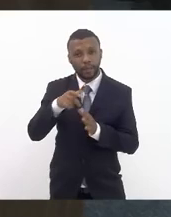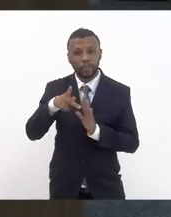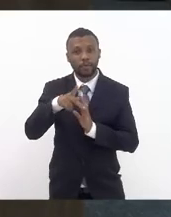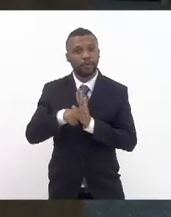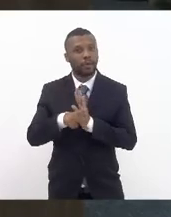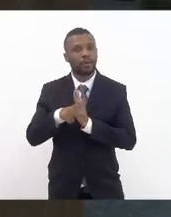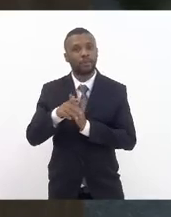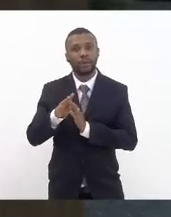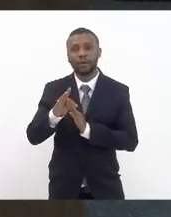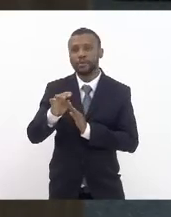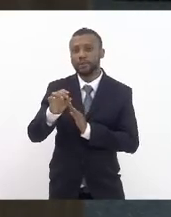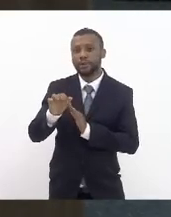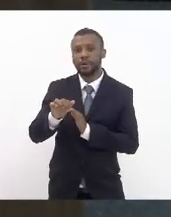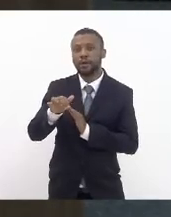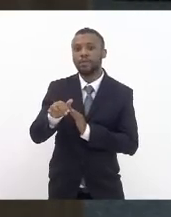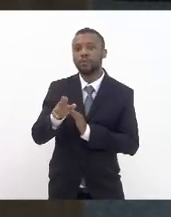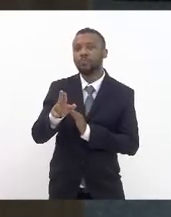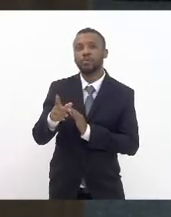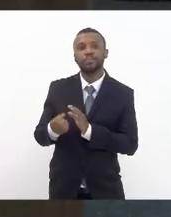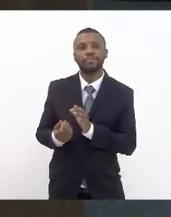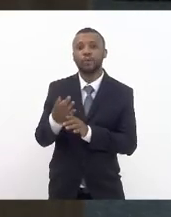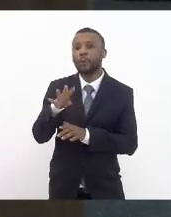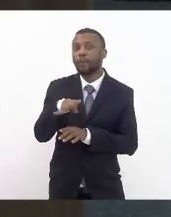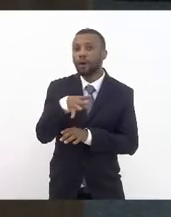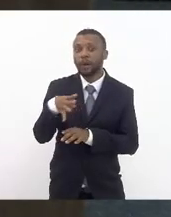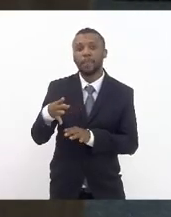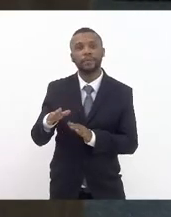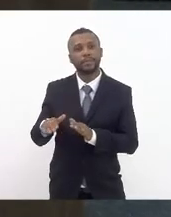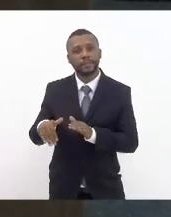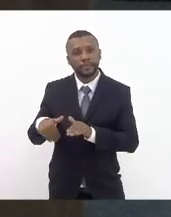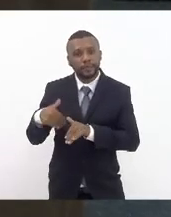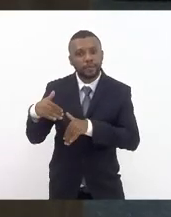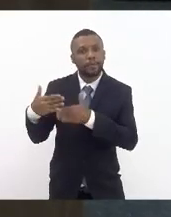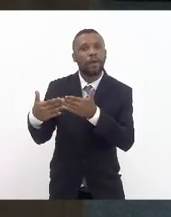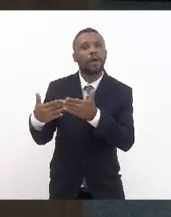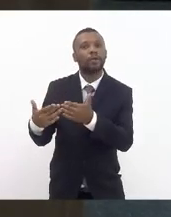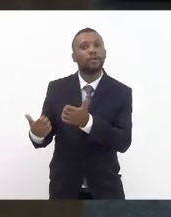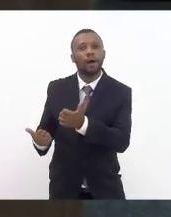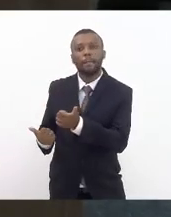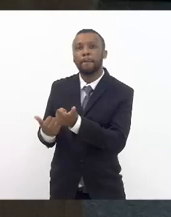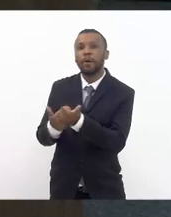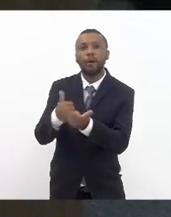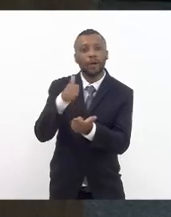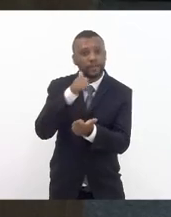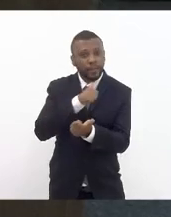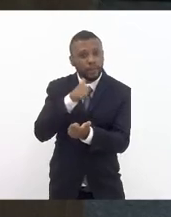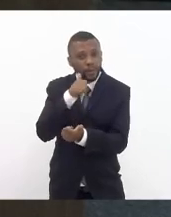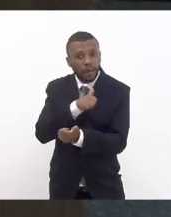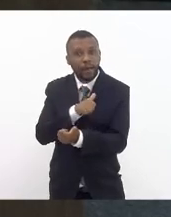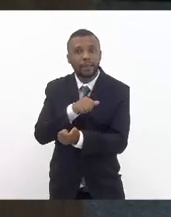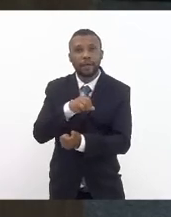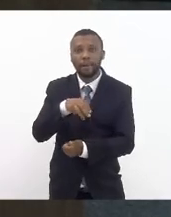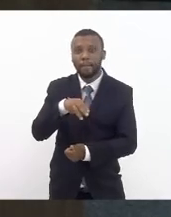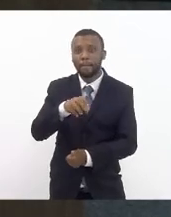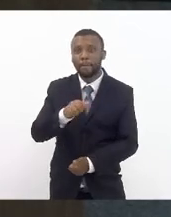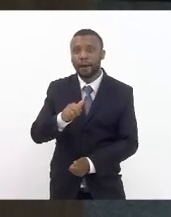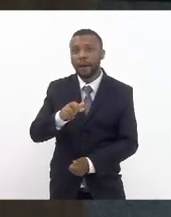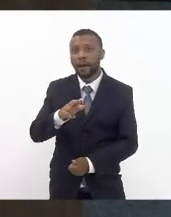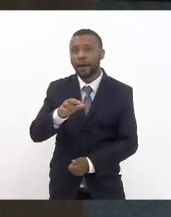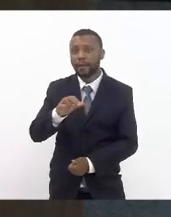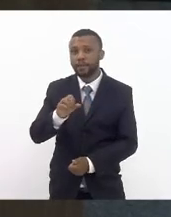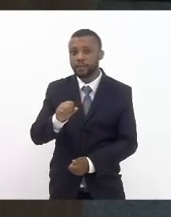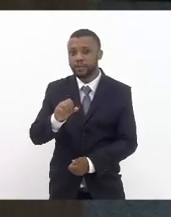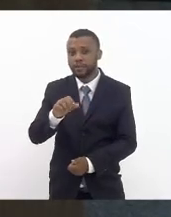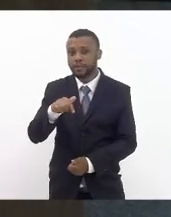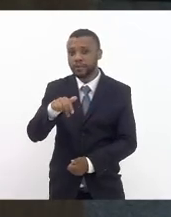institui um programa de desenvolvimento e apoio às mulheres marisqueiras, né? E,